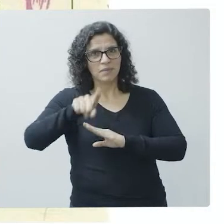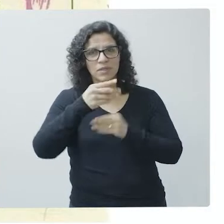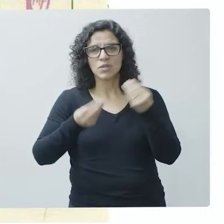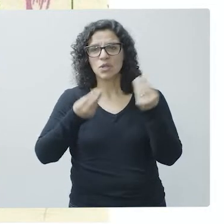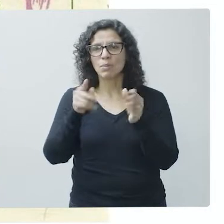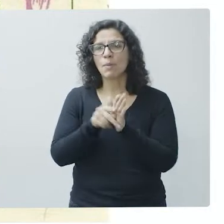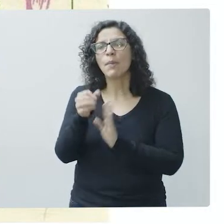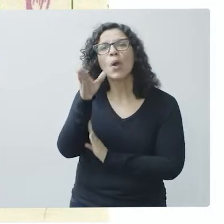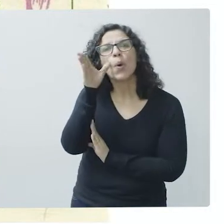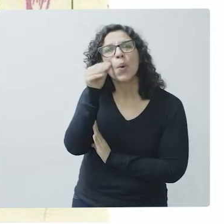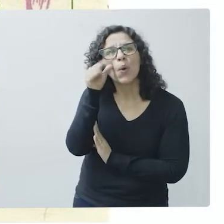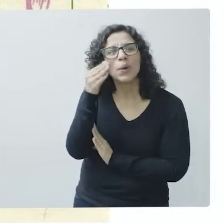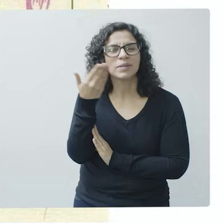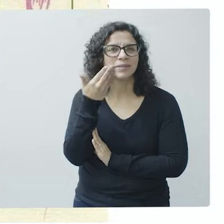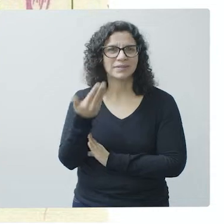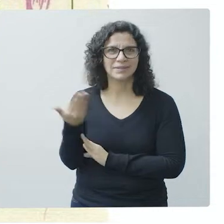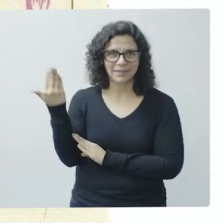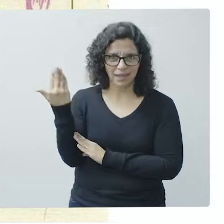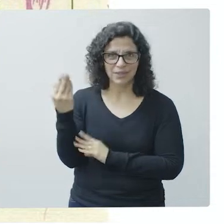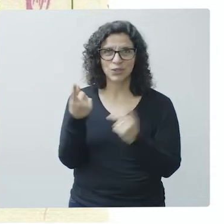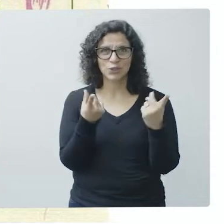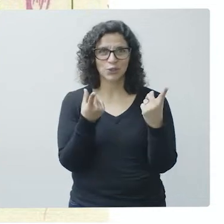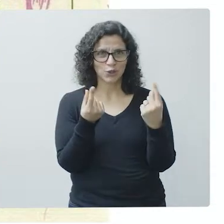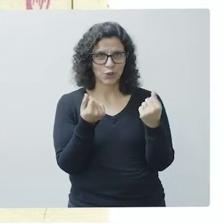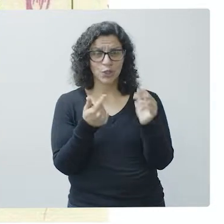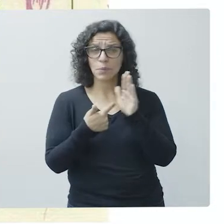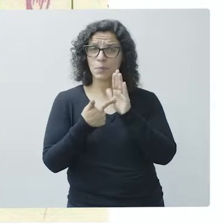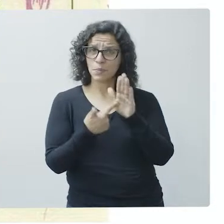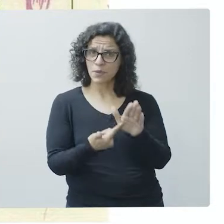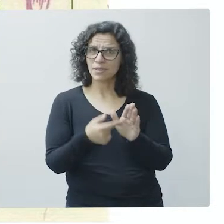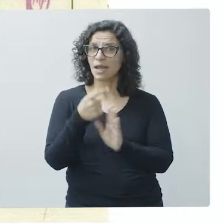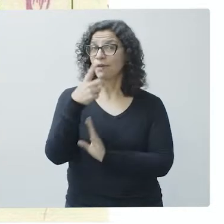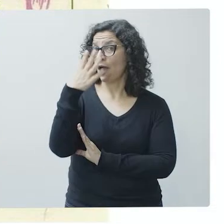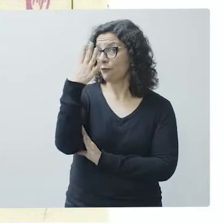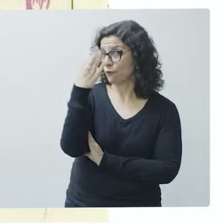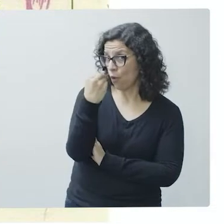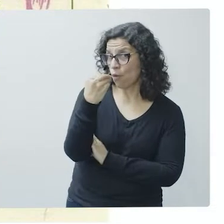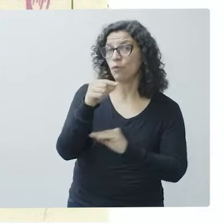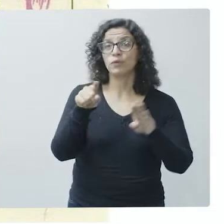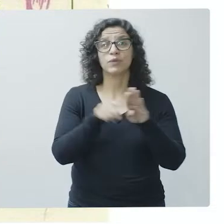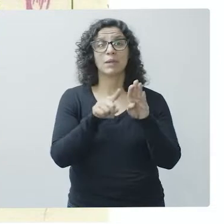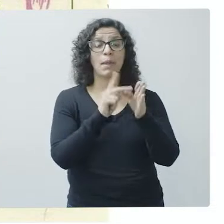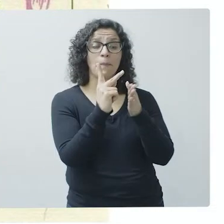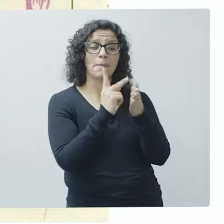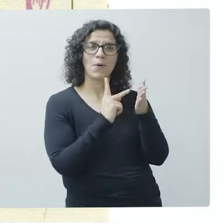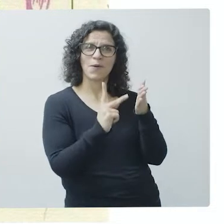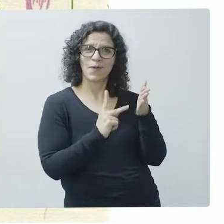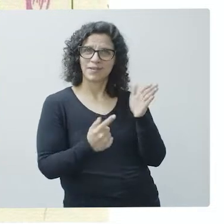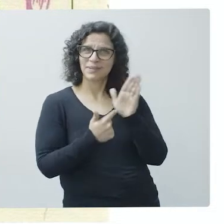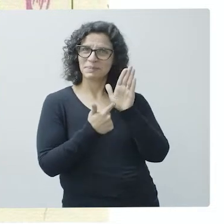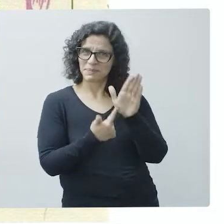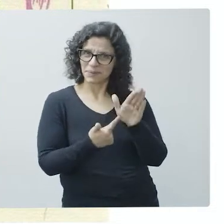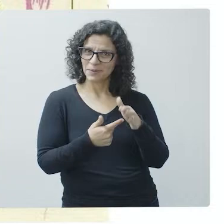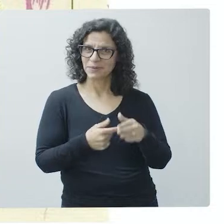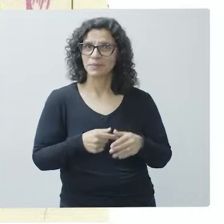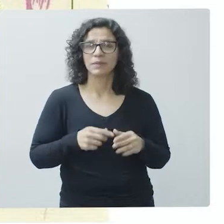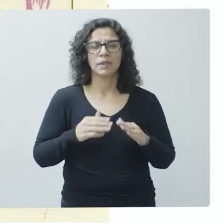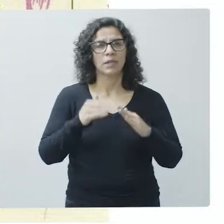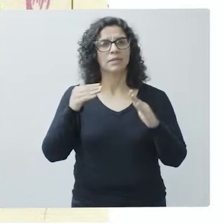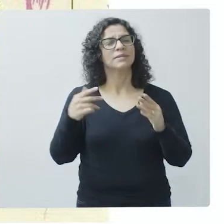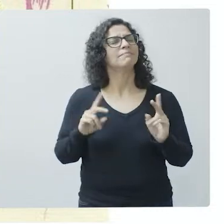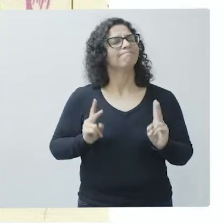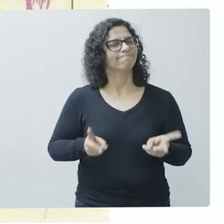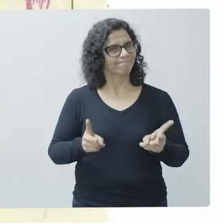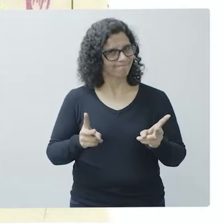como curiosidade, essa cédula que trazia ali o quê? Uma parte do poema. Tudo a